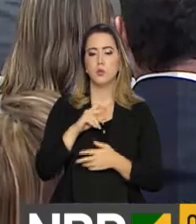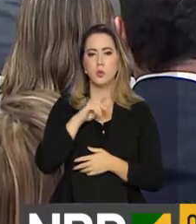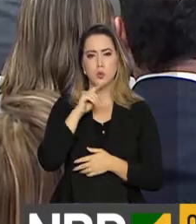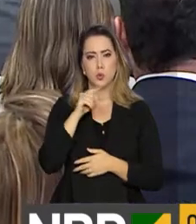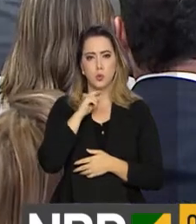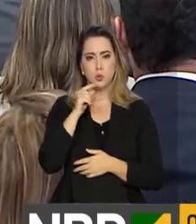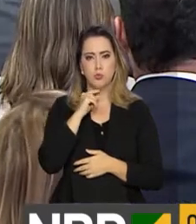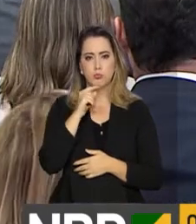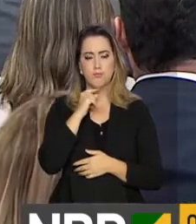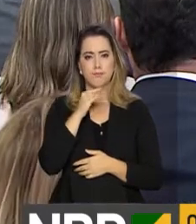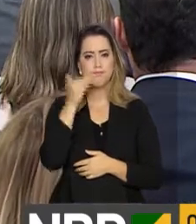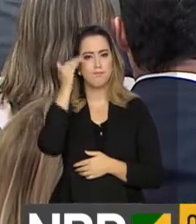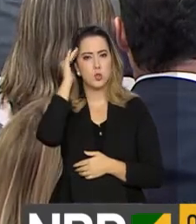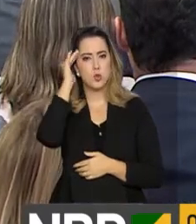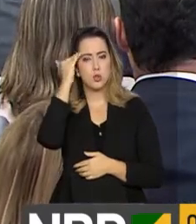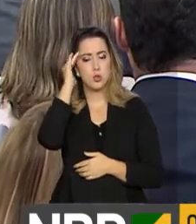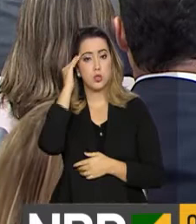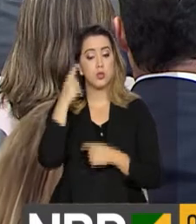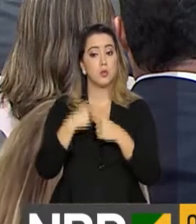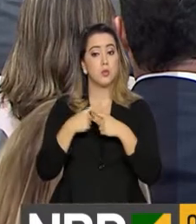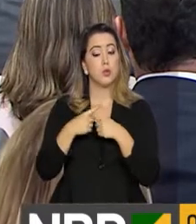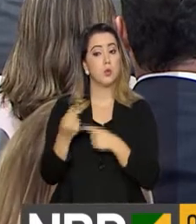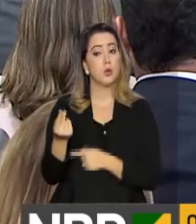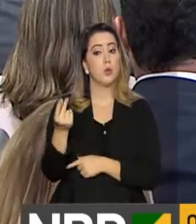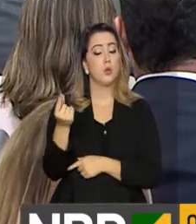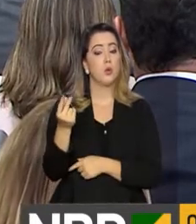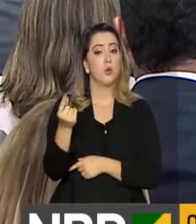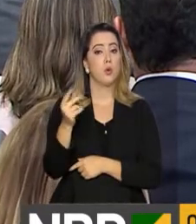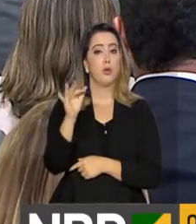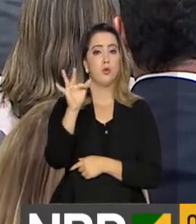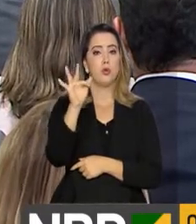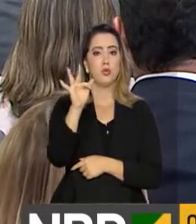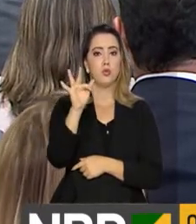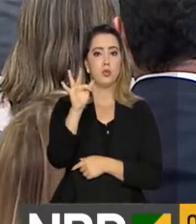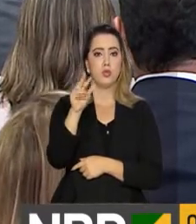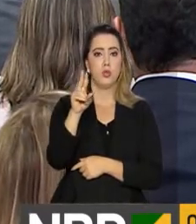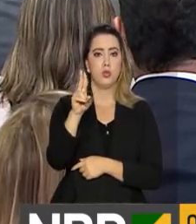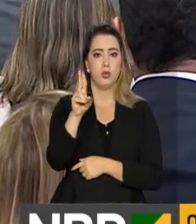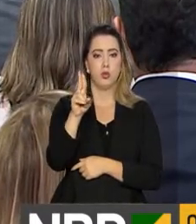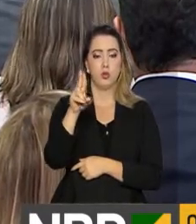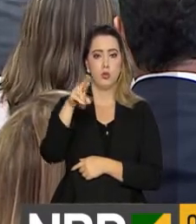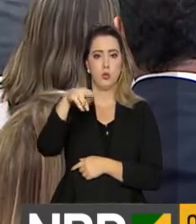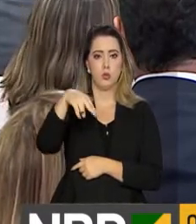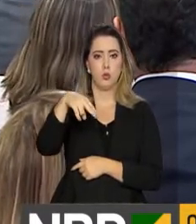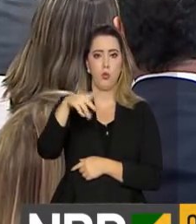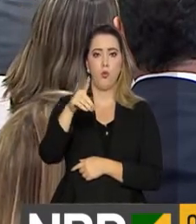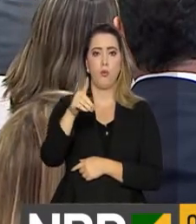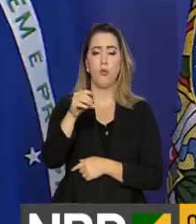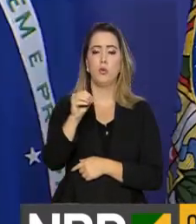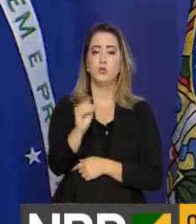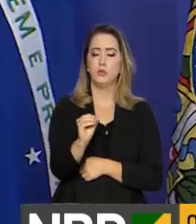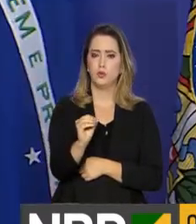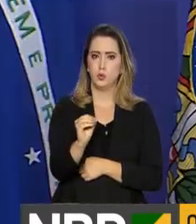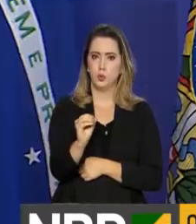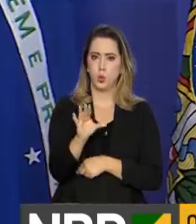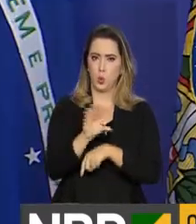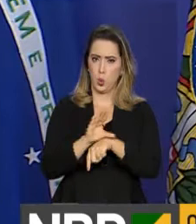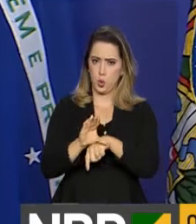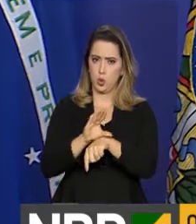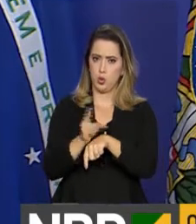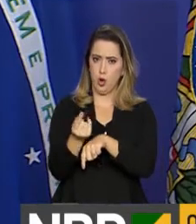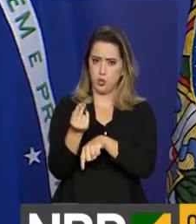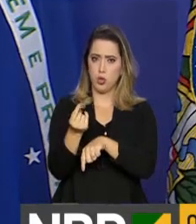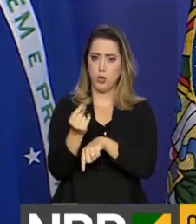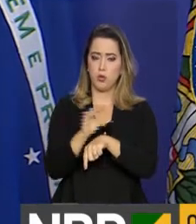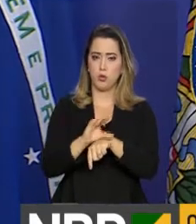porque os fundos concessionais só podem os mencionados por ele só podem ser utilizados para o desenvolvimento